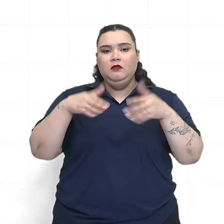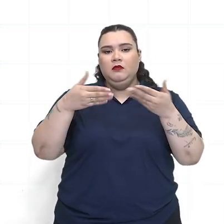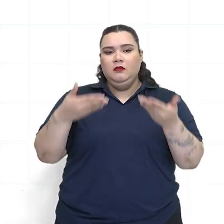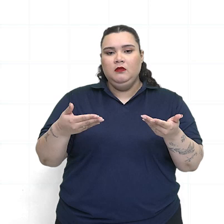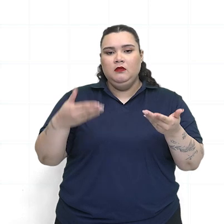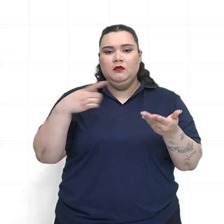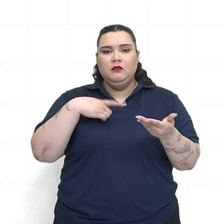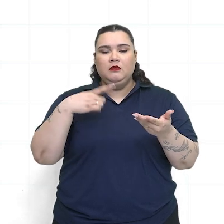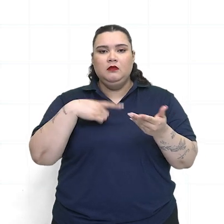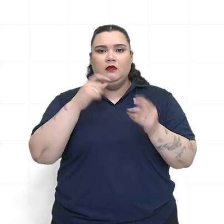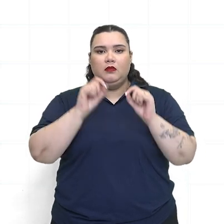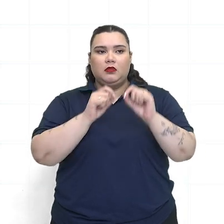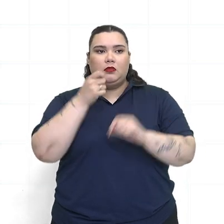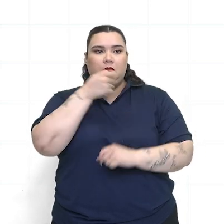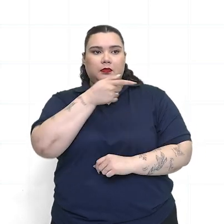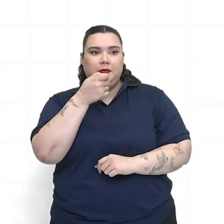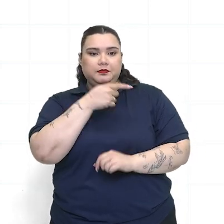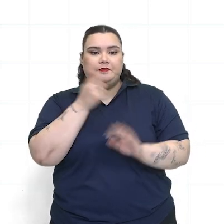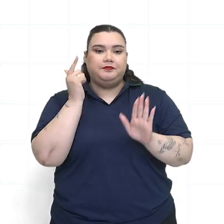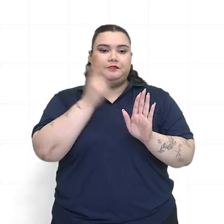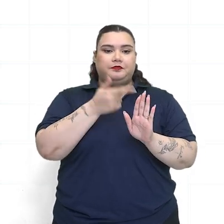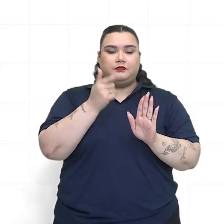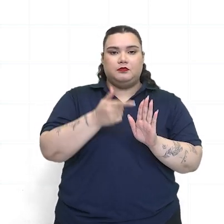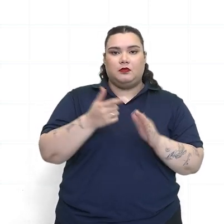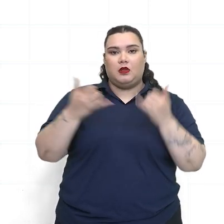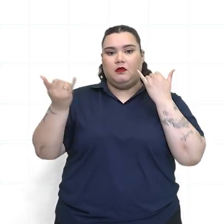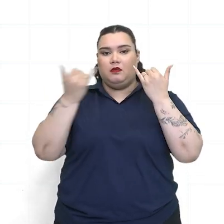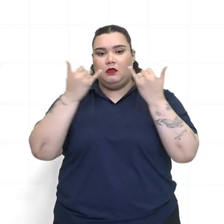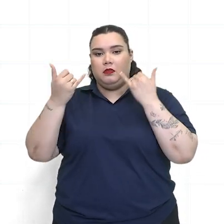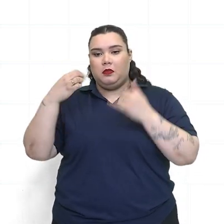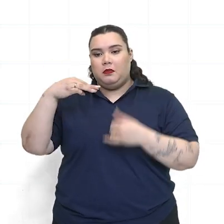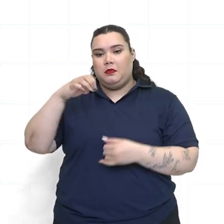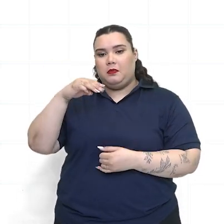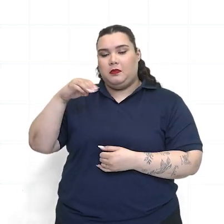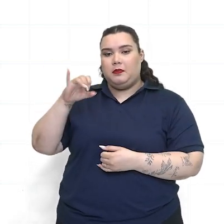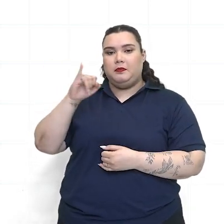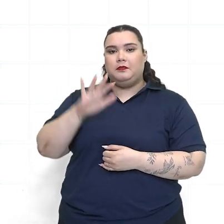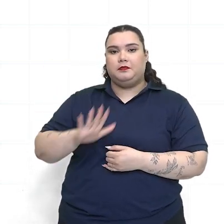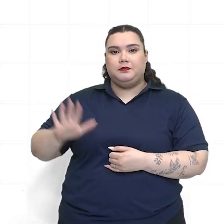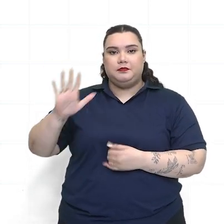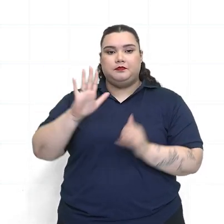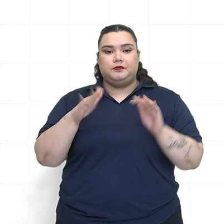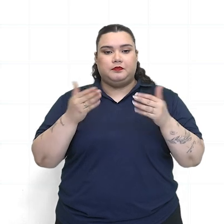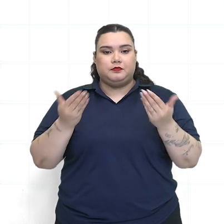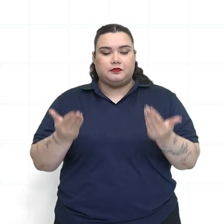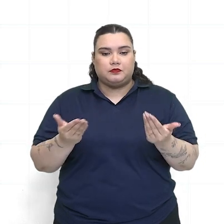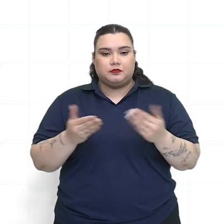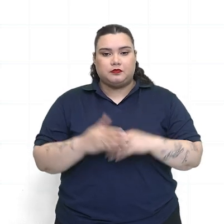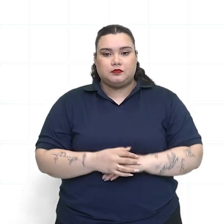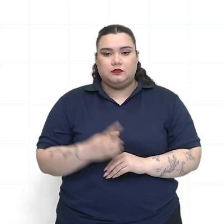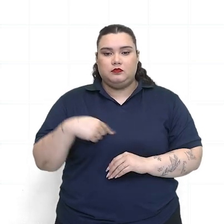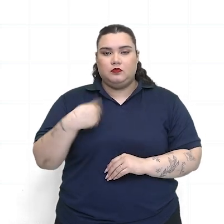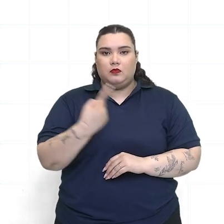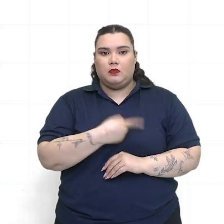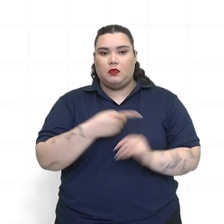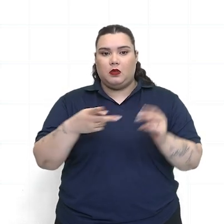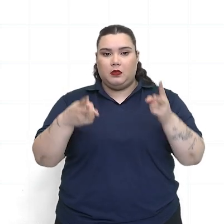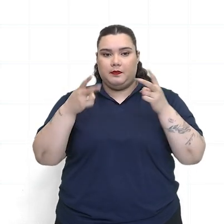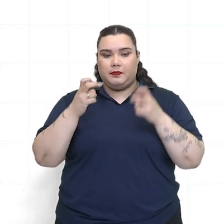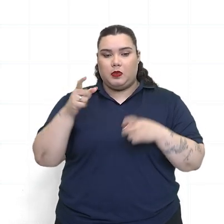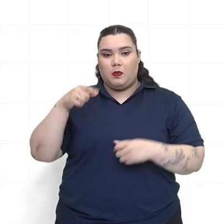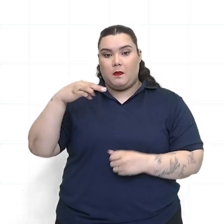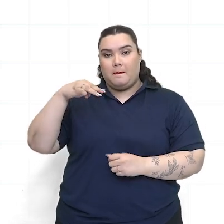qual possui humor e ironia? A notícia, o meme, a imagem, né? Então, como nós percebemos,